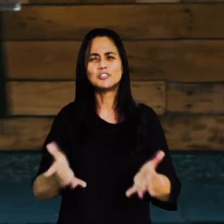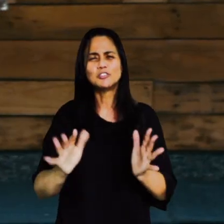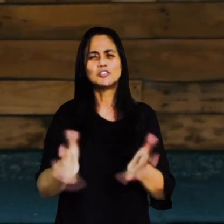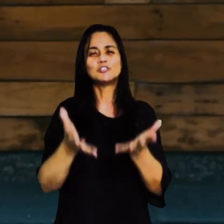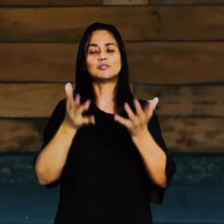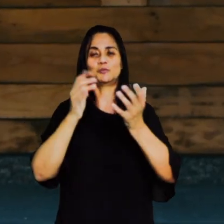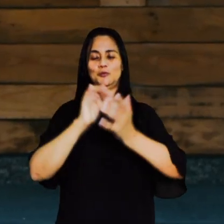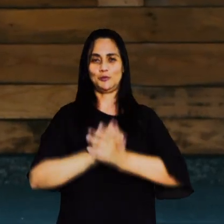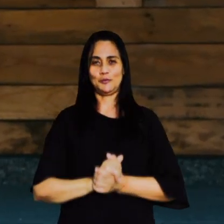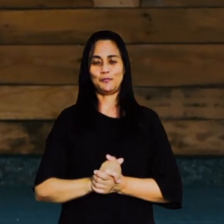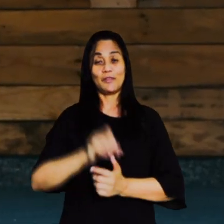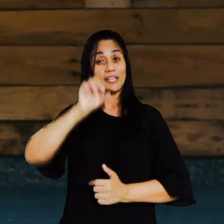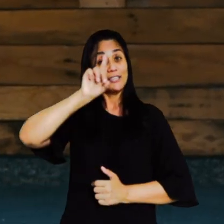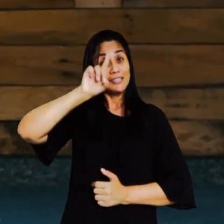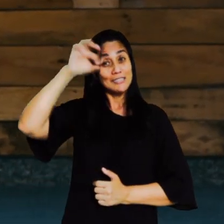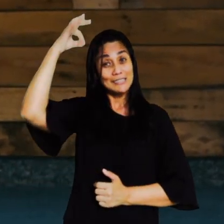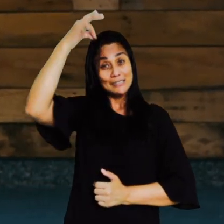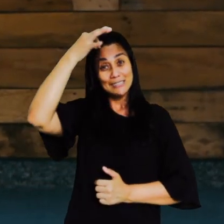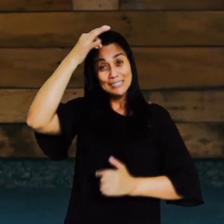Ele prega.